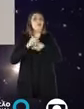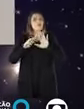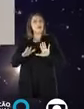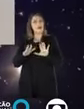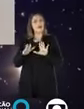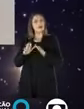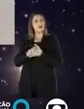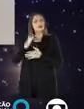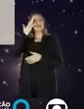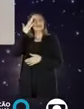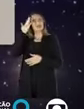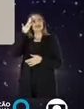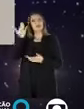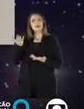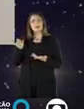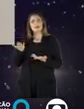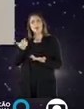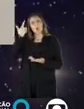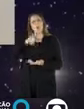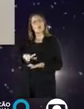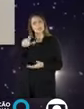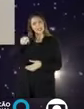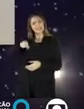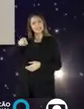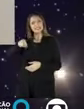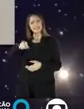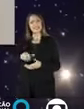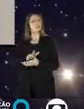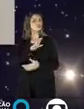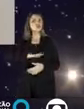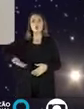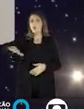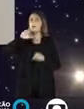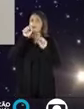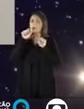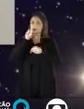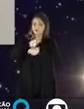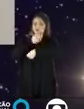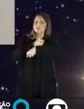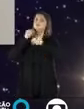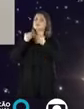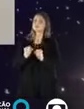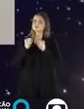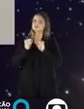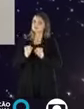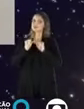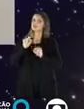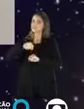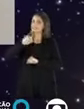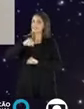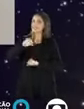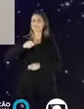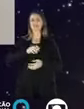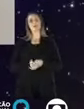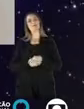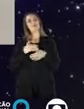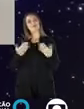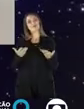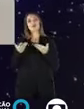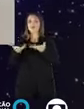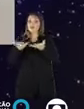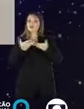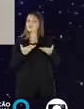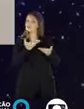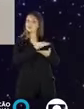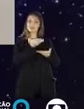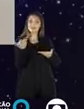que podem cozinhar, né? Todos podem cozinhar. Então, fica o meu